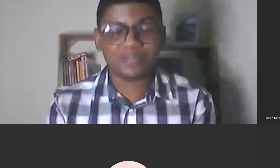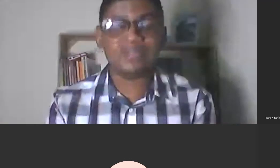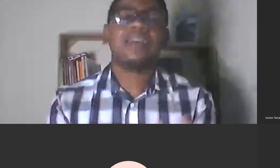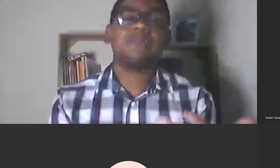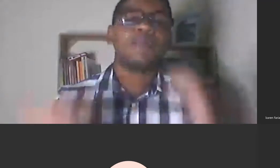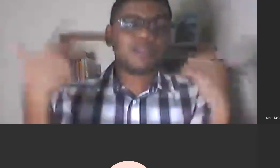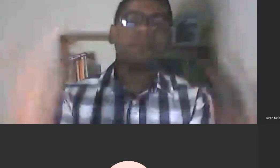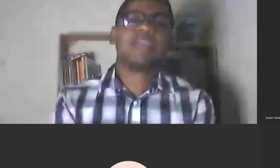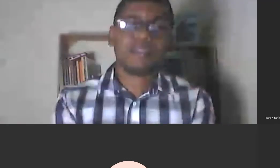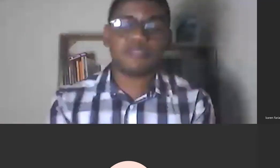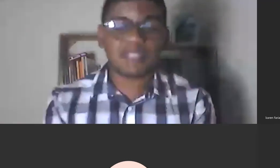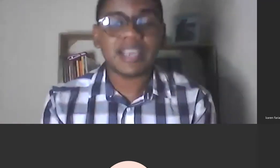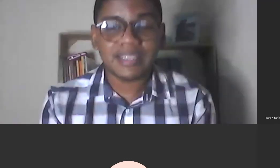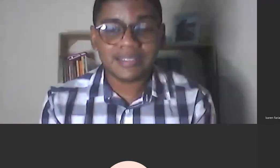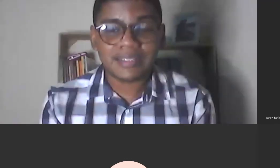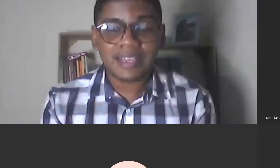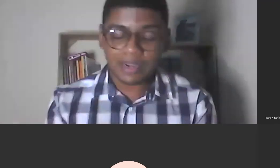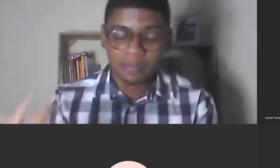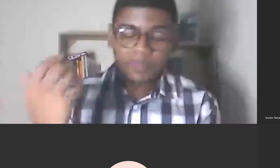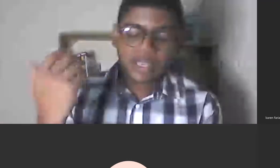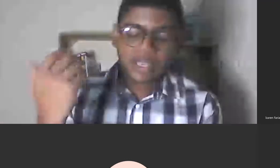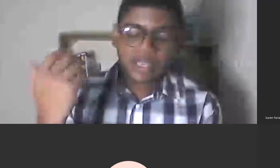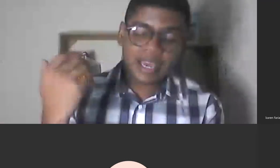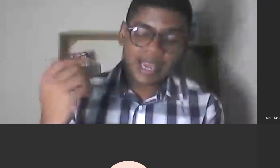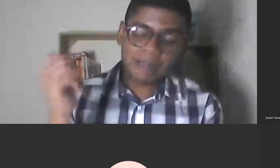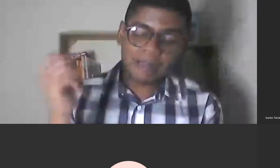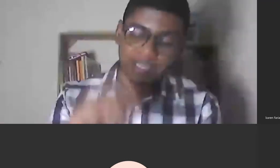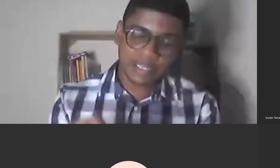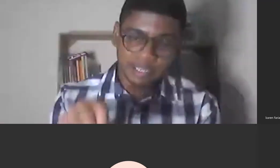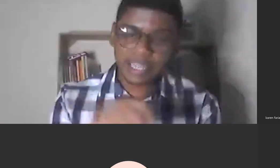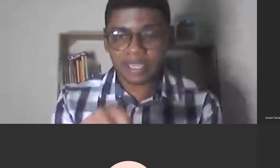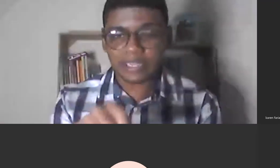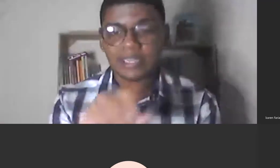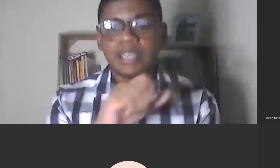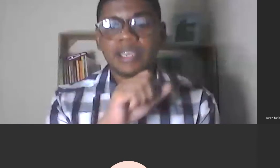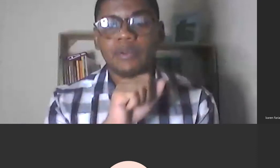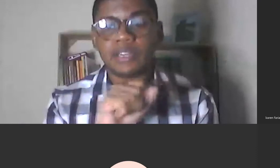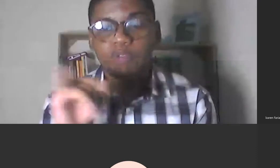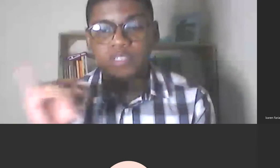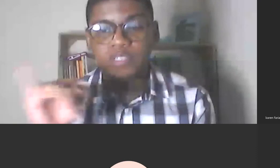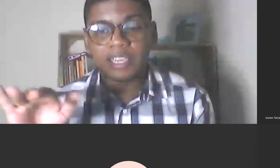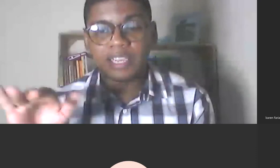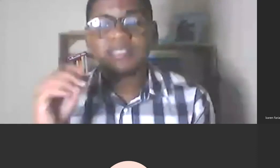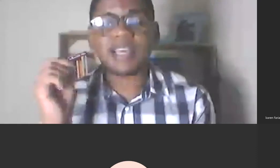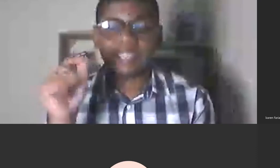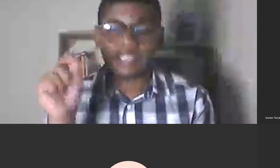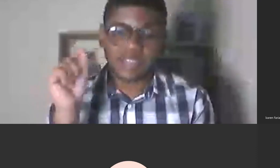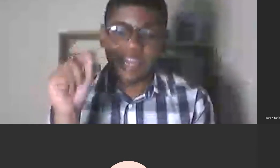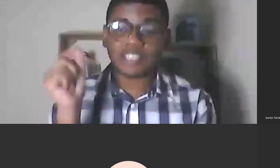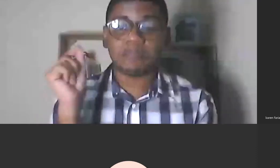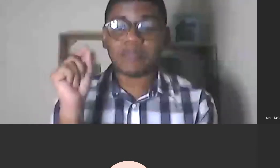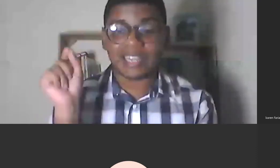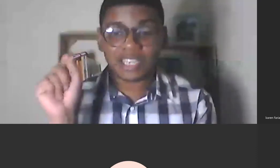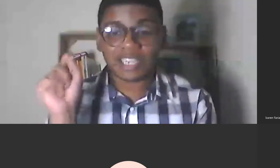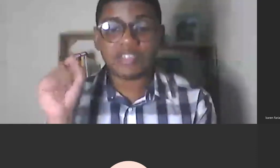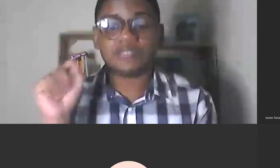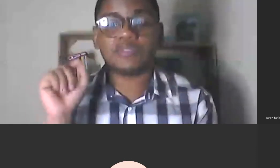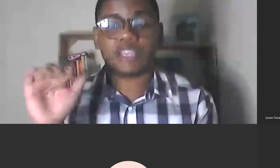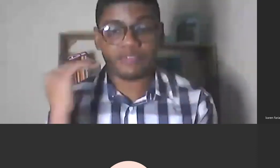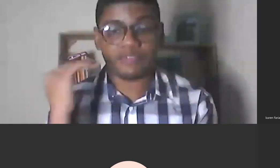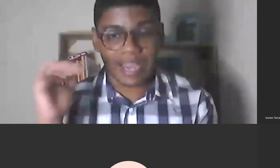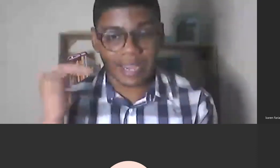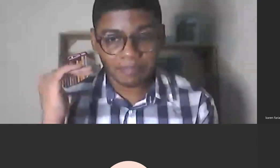vai produzindo, porque eu também quero ver vocês. Então, até amanhã, eu lanço para vocês essa atividade